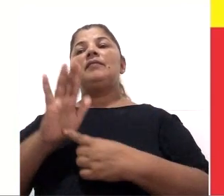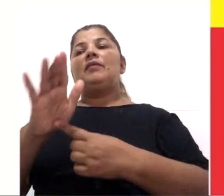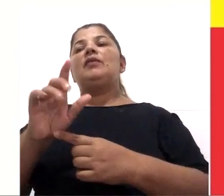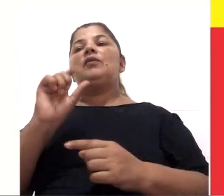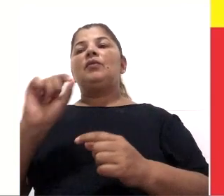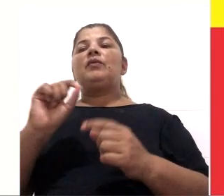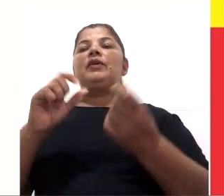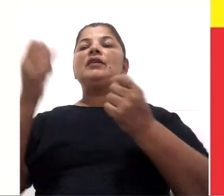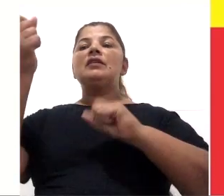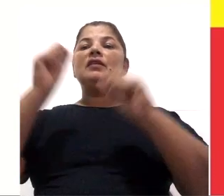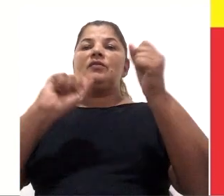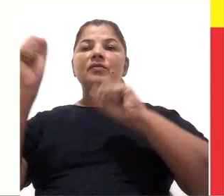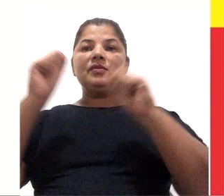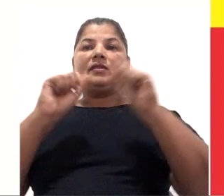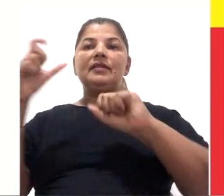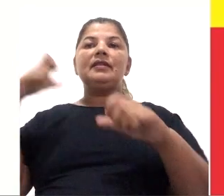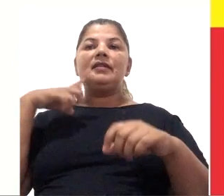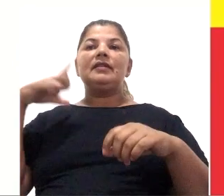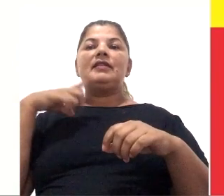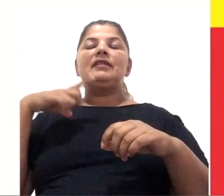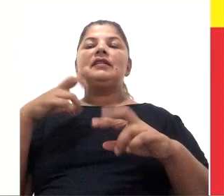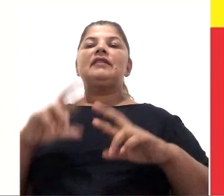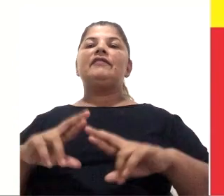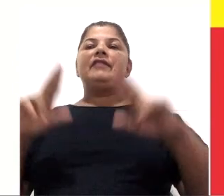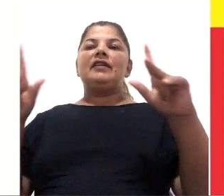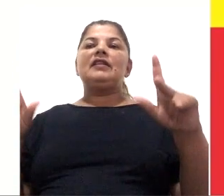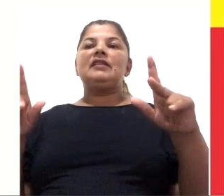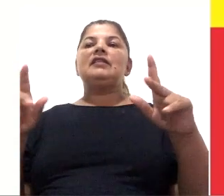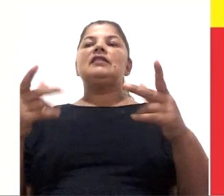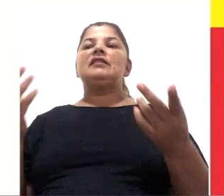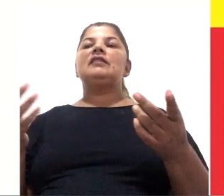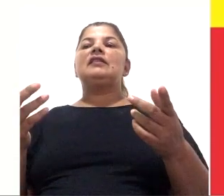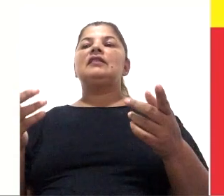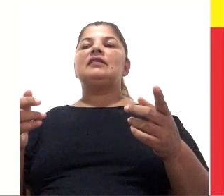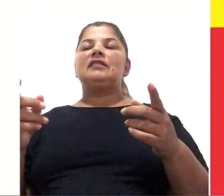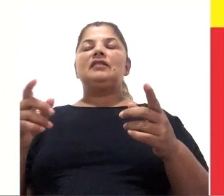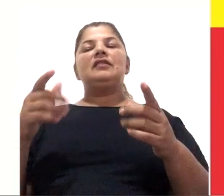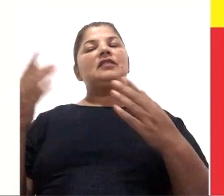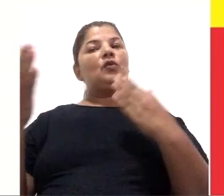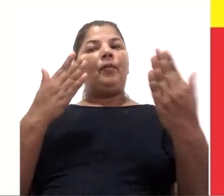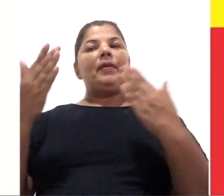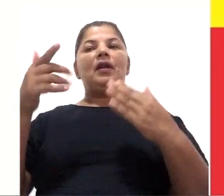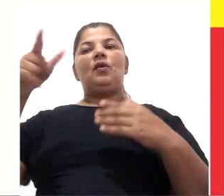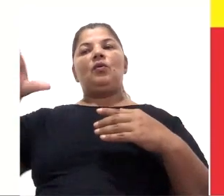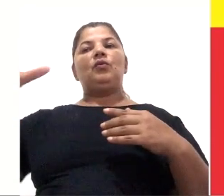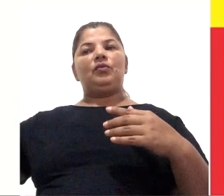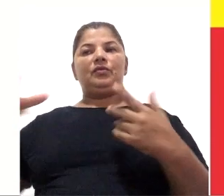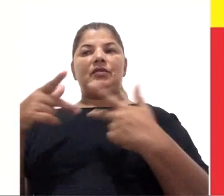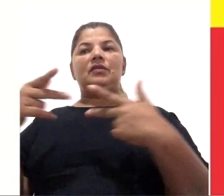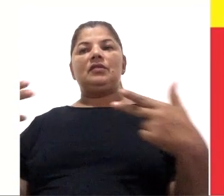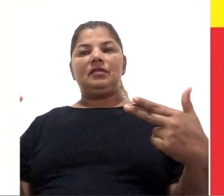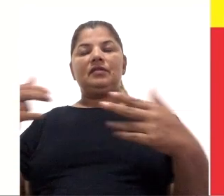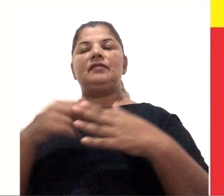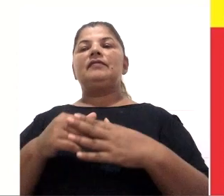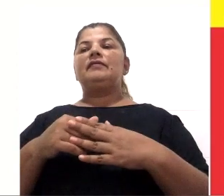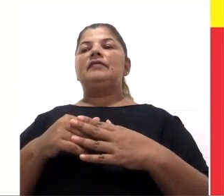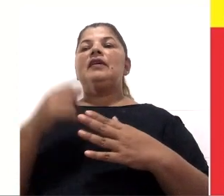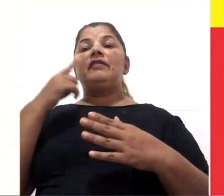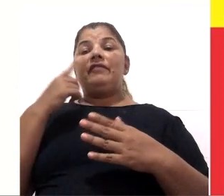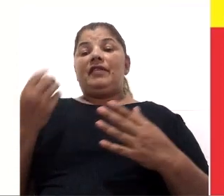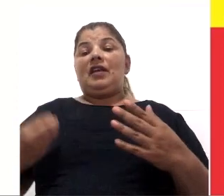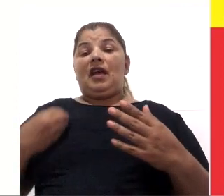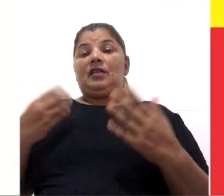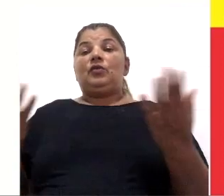tá? E isso faz com que a indústria ela tenha aí uma diferença se comparado a outros pontos, tá? A gente vê